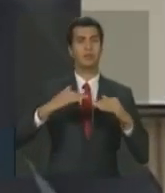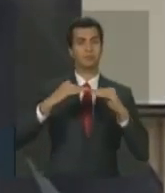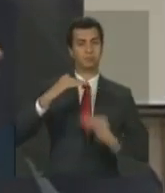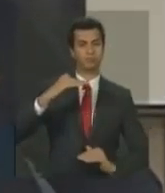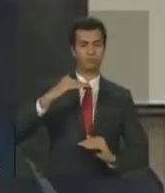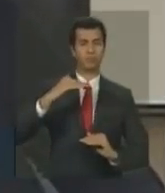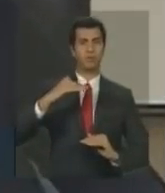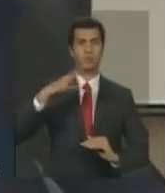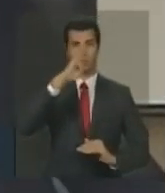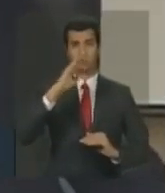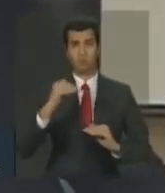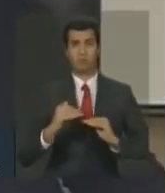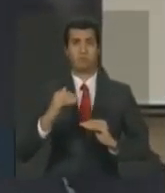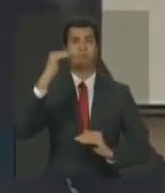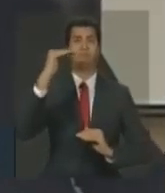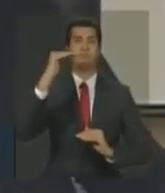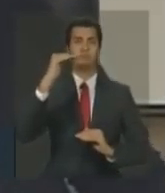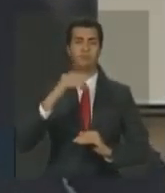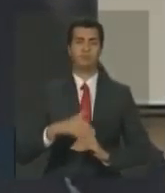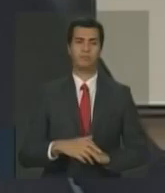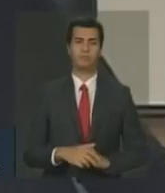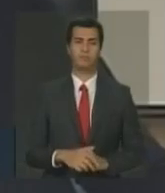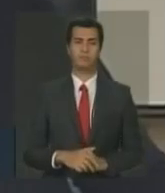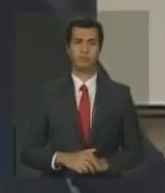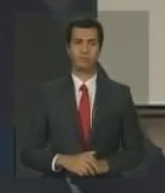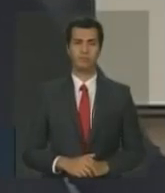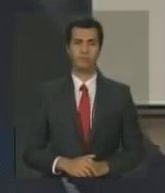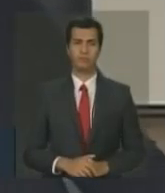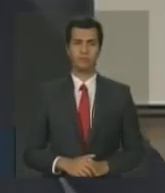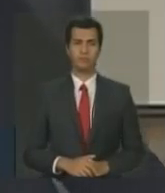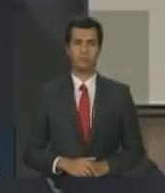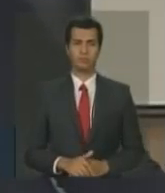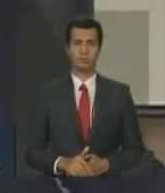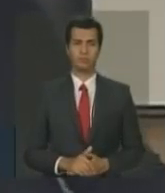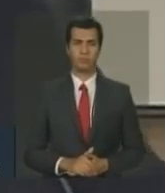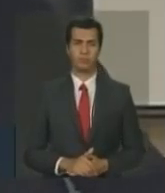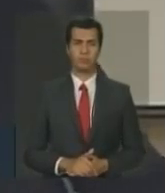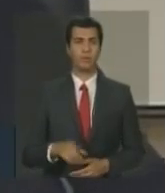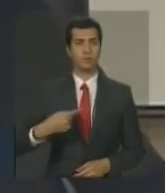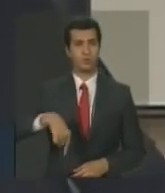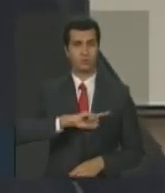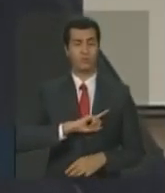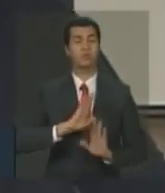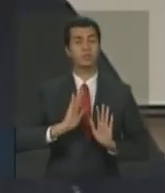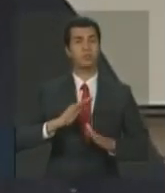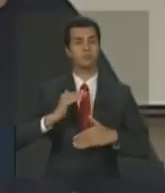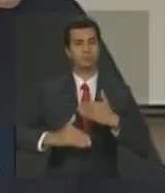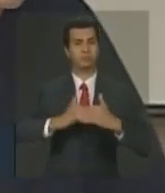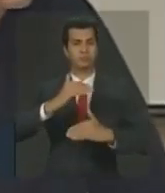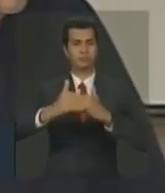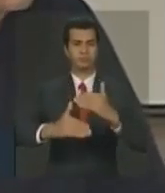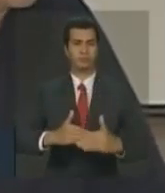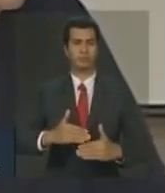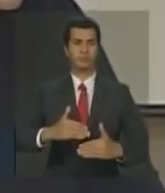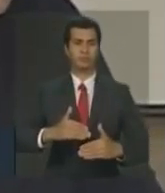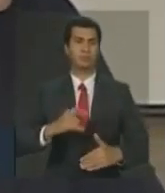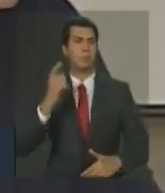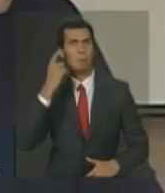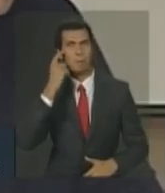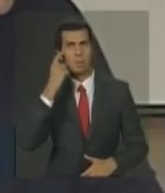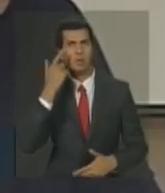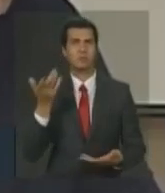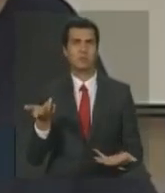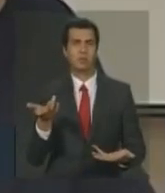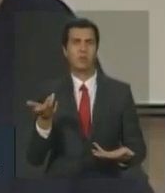também reposicionando essa questão da posição do Brasil, nós estamos, Índia e China